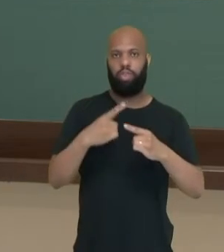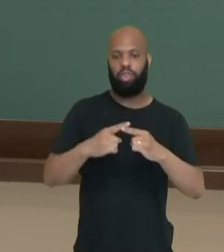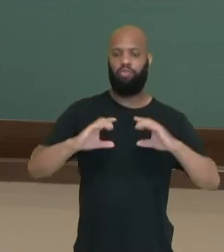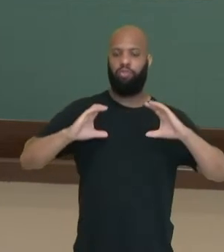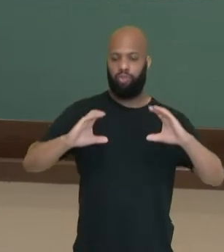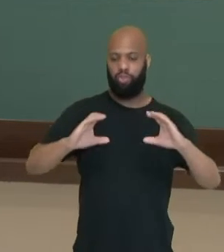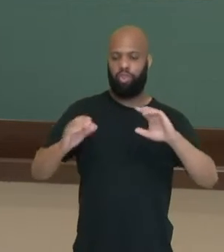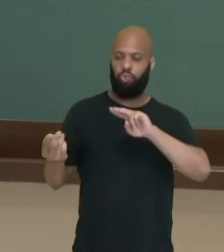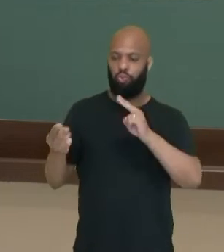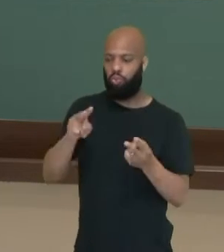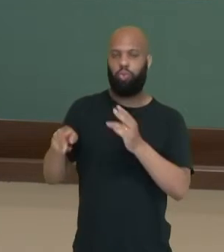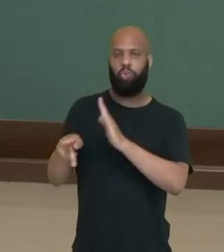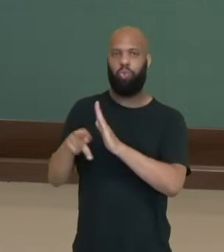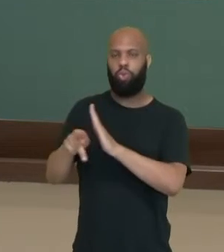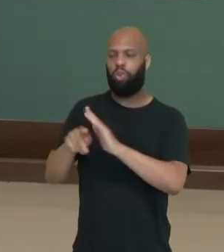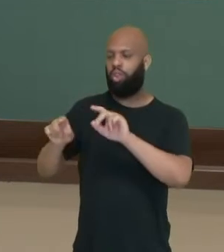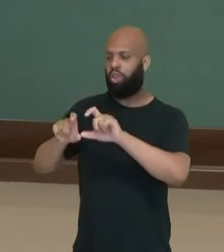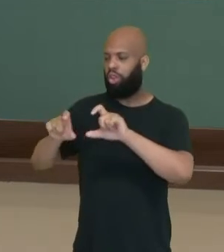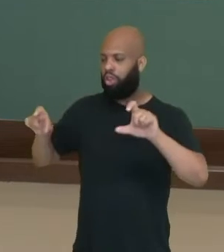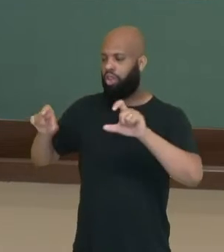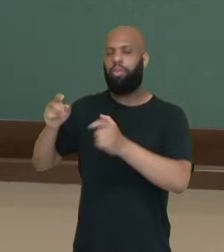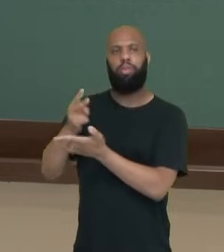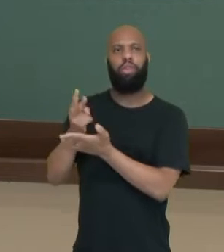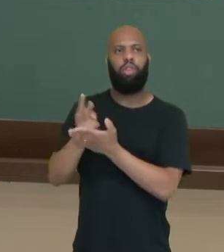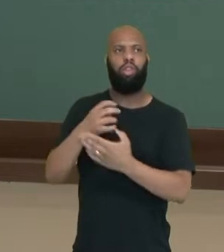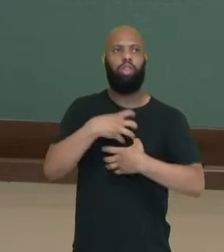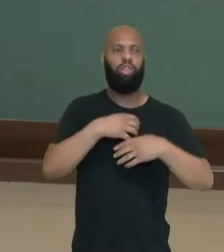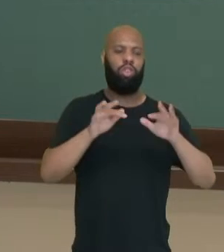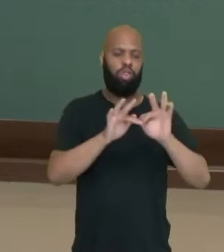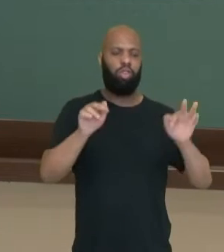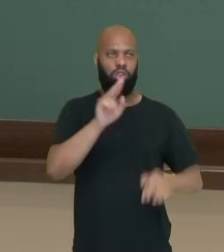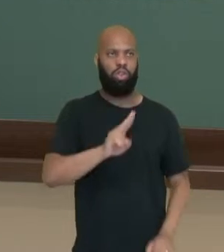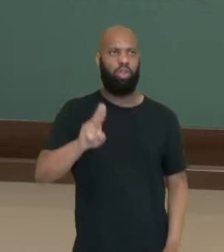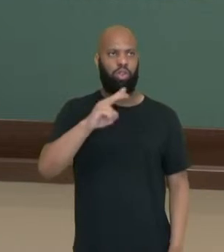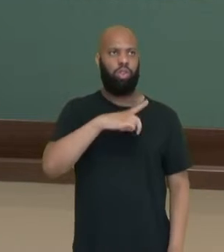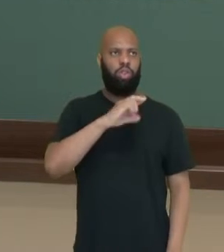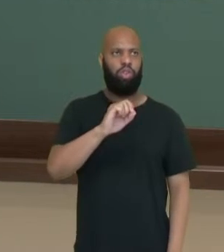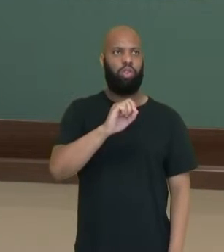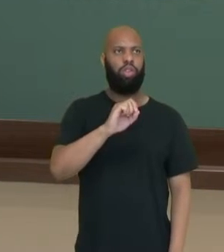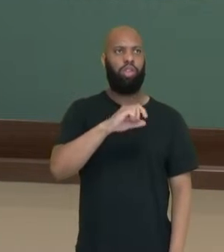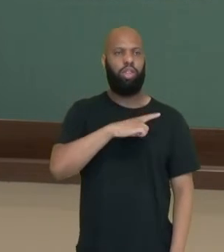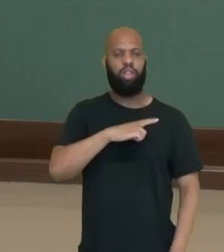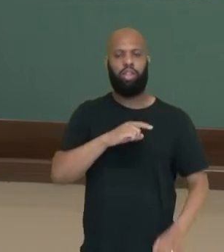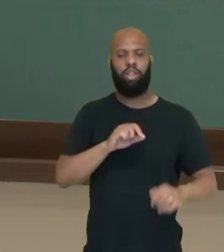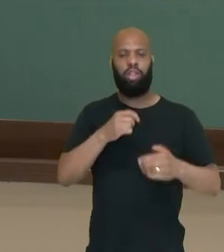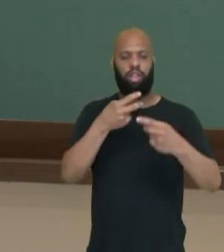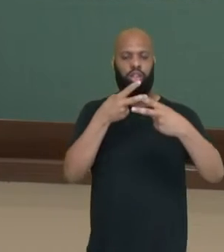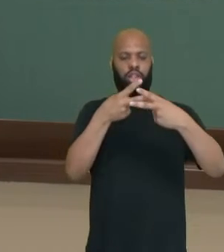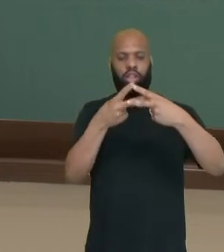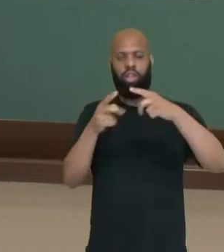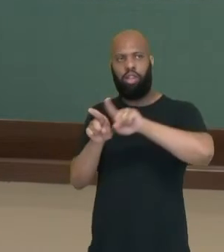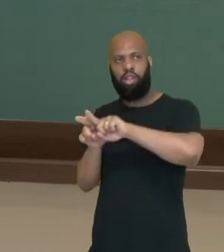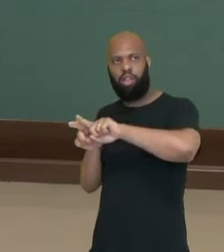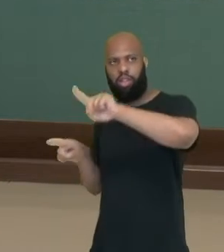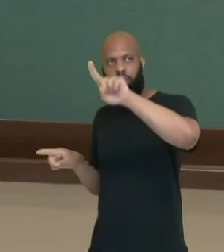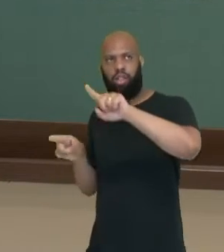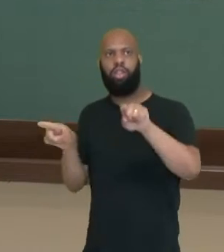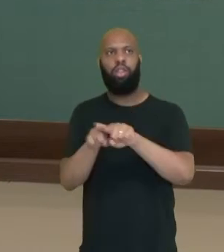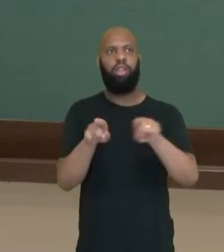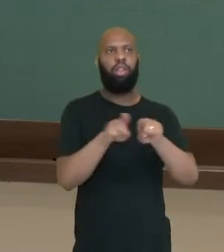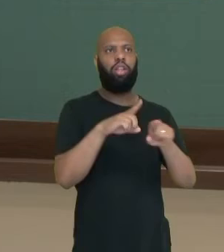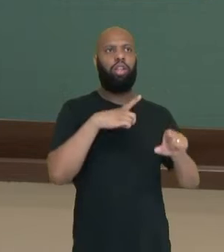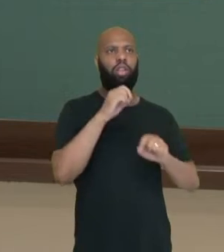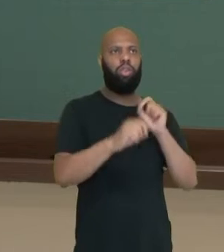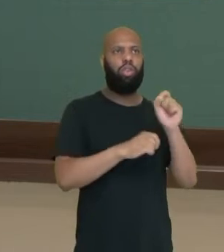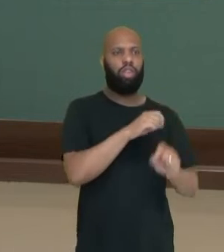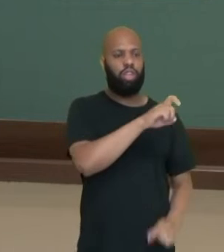pronto, utilizamos as mesmas formas, tá bom? Então, nós temos a fórmula de Bhaskara, a fórmula resolutiva, temos também